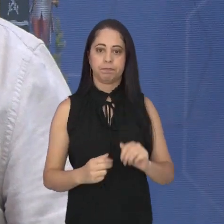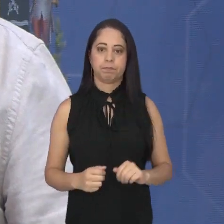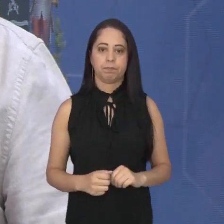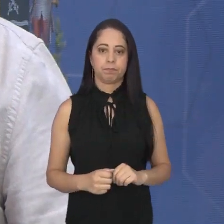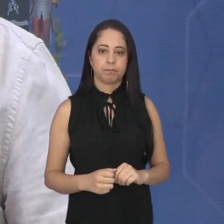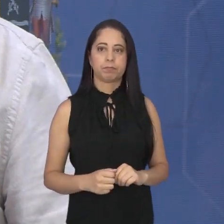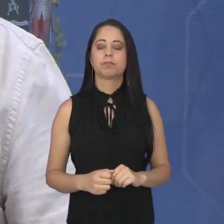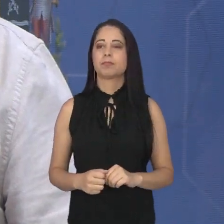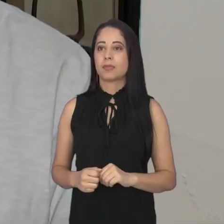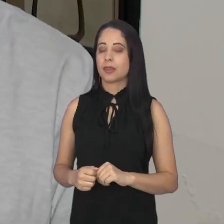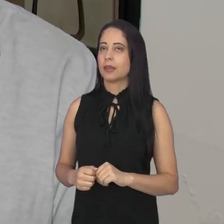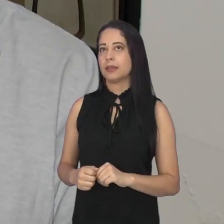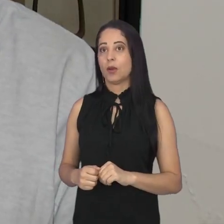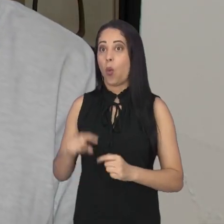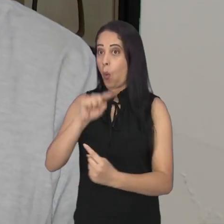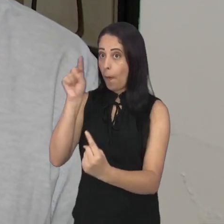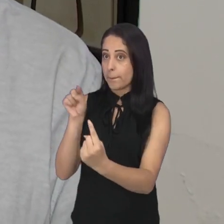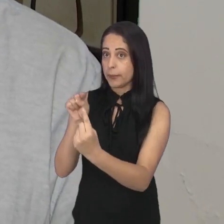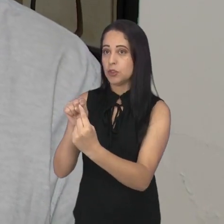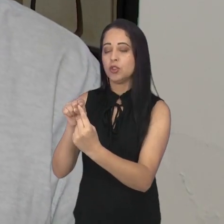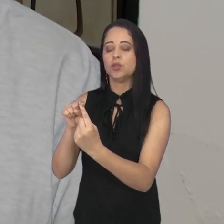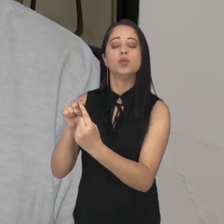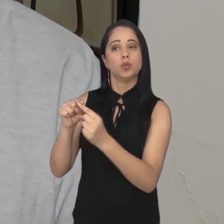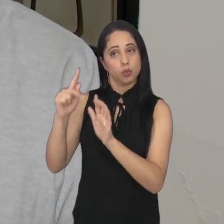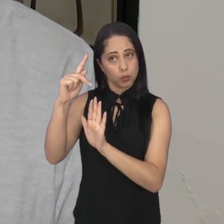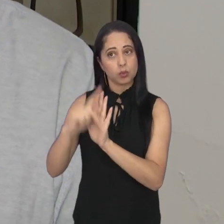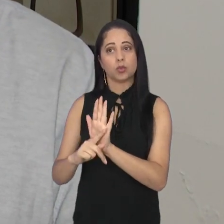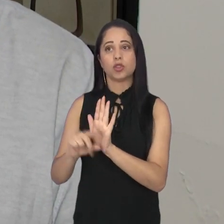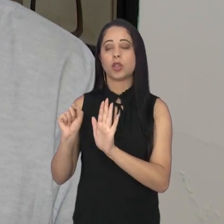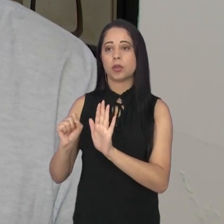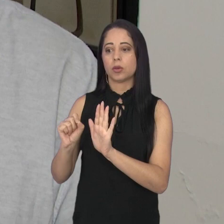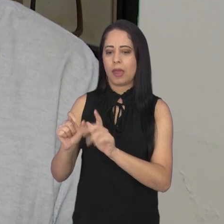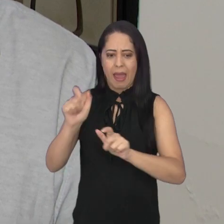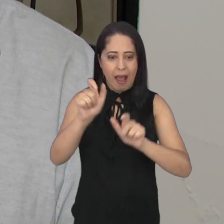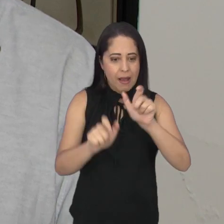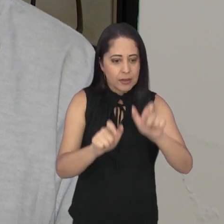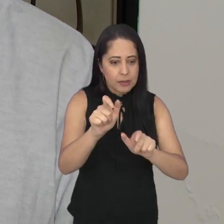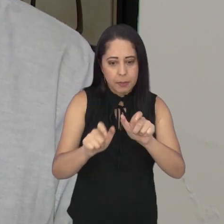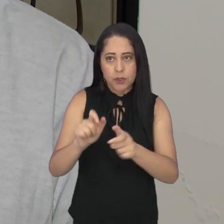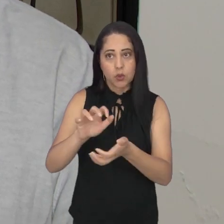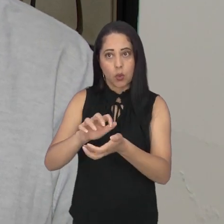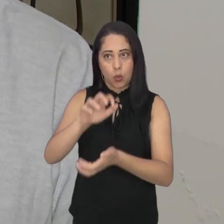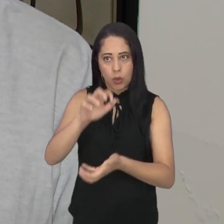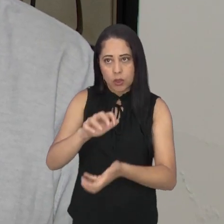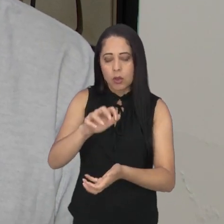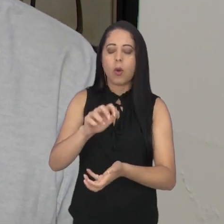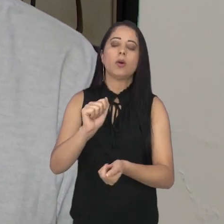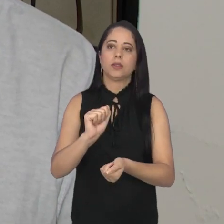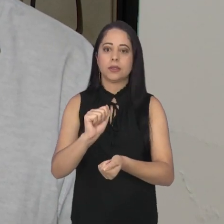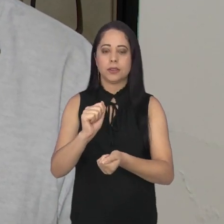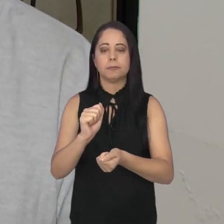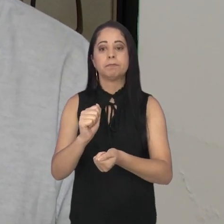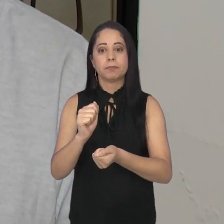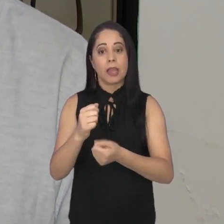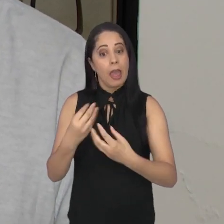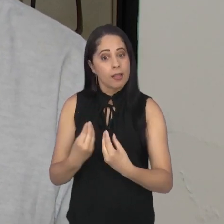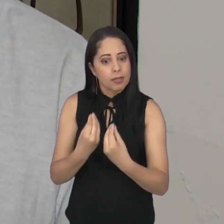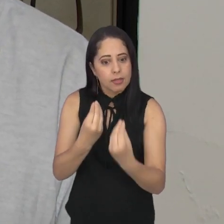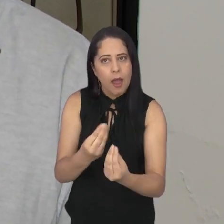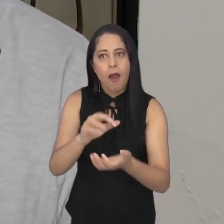sobre a iniciativa. A ideia do projeto, né, é fazer inserir, né, e disponibilizar